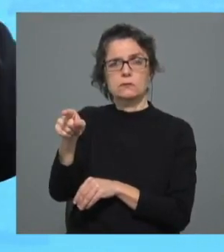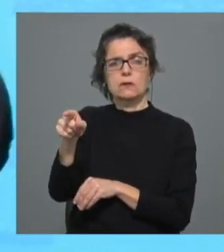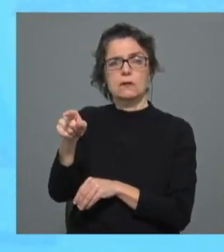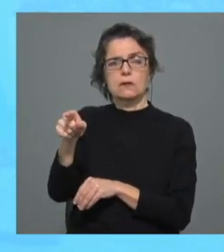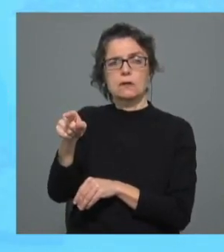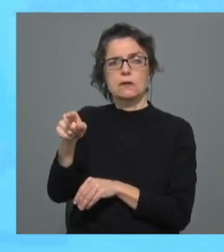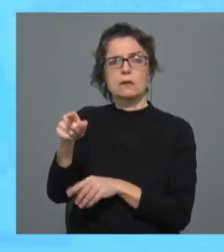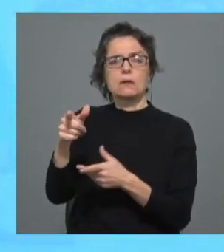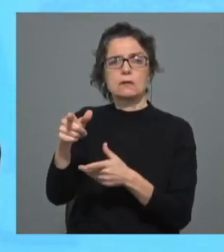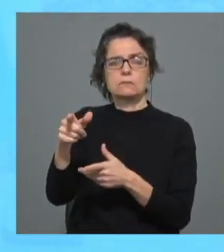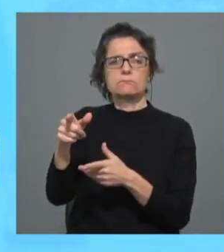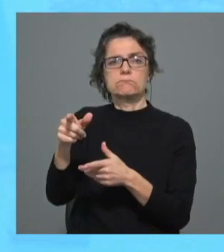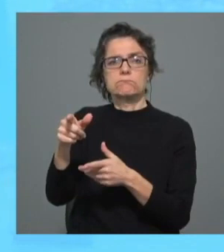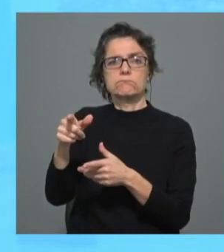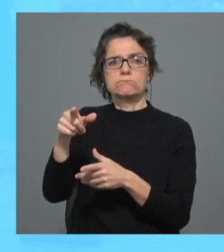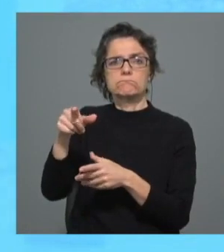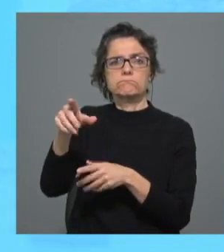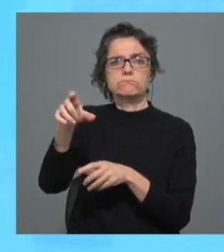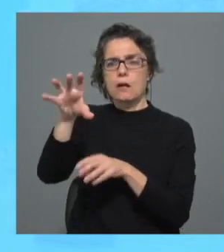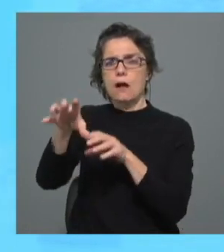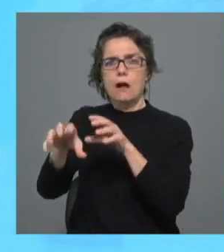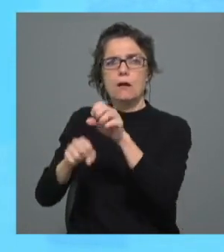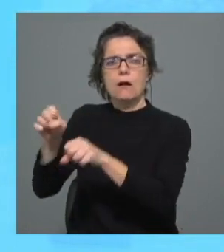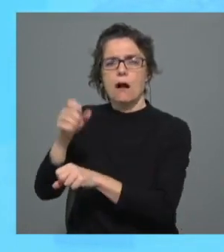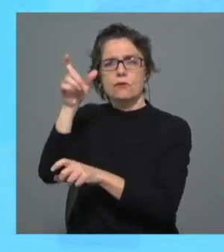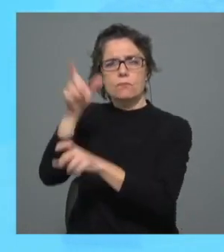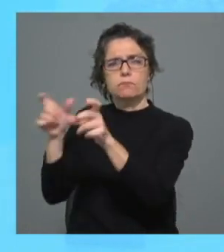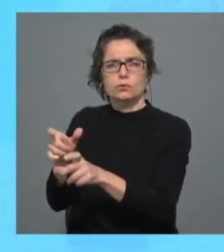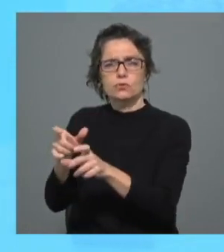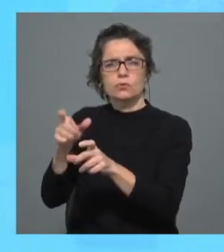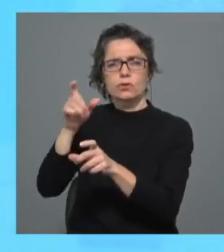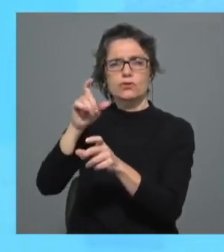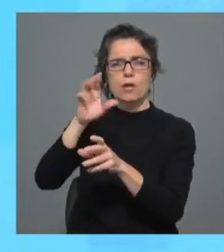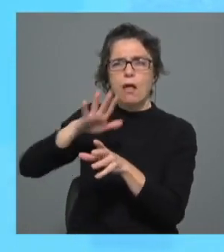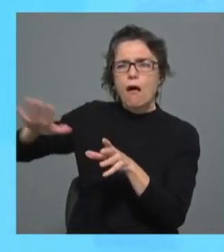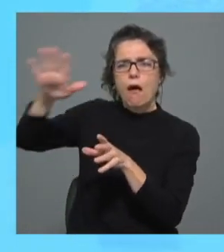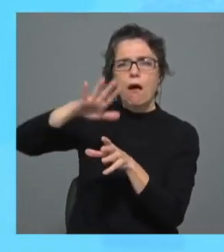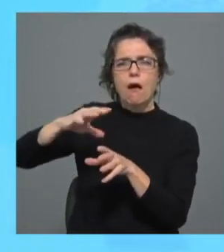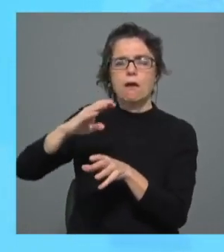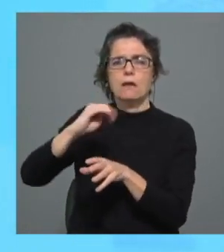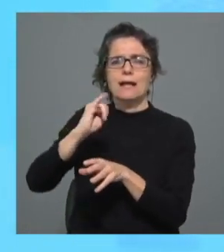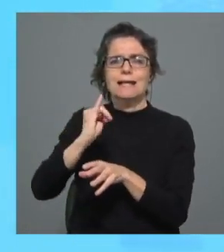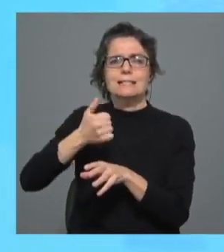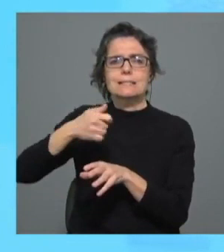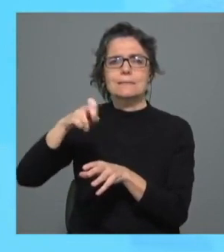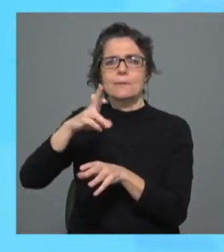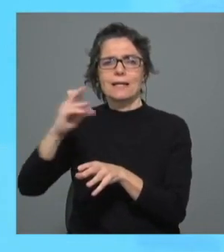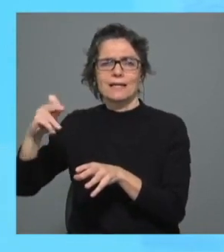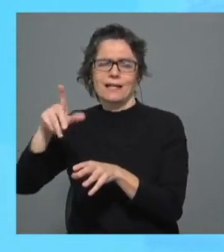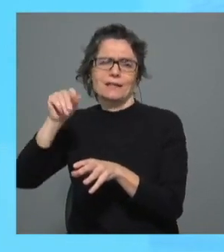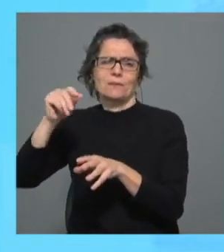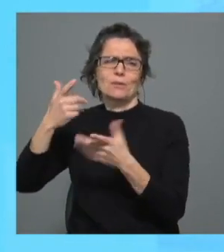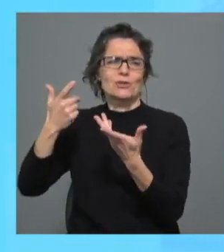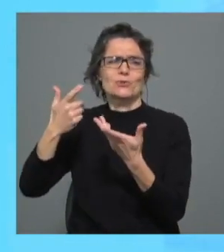que vivem lá nos confins orientais da Sibéria, portanto, muito distantes da eventual problemática Rússia-Ucrânia,